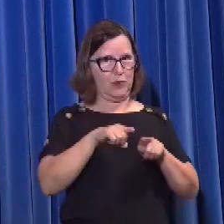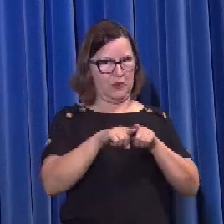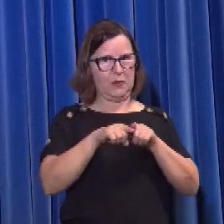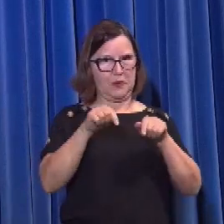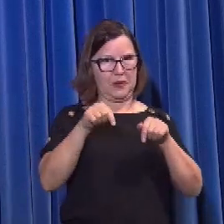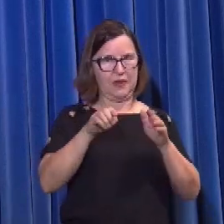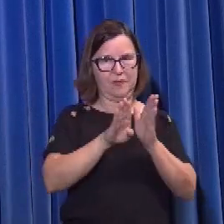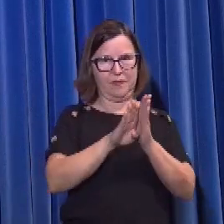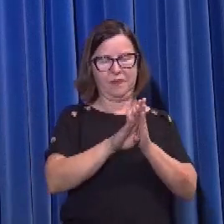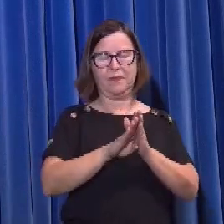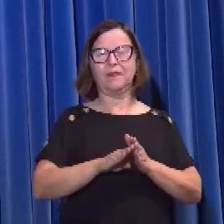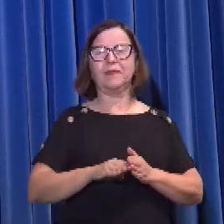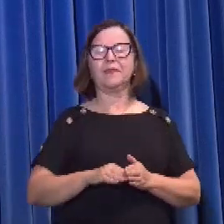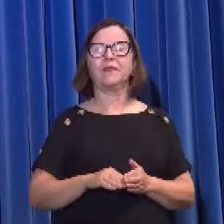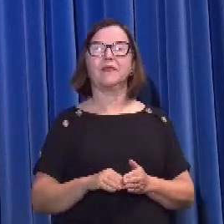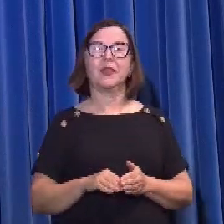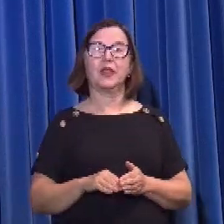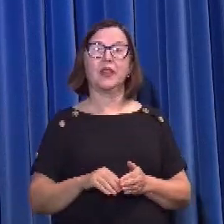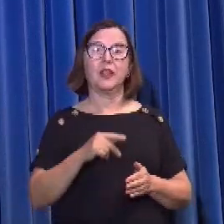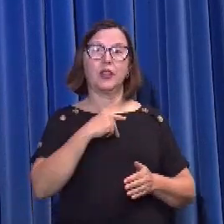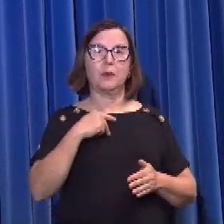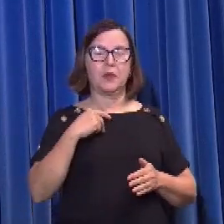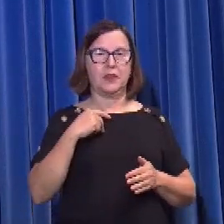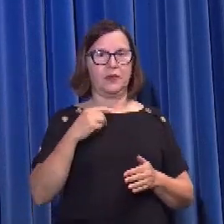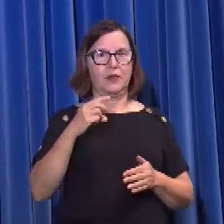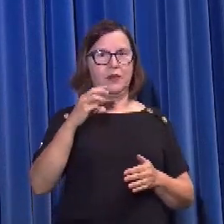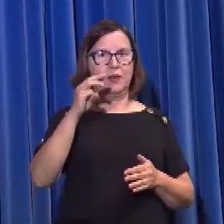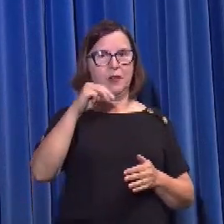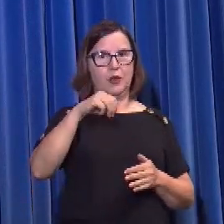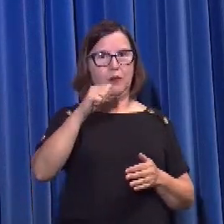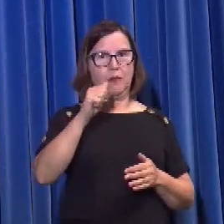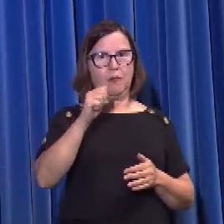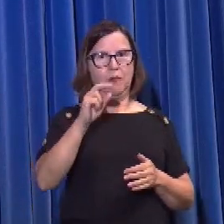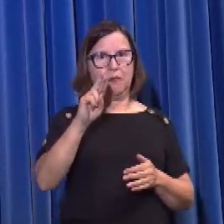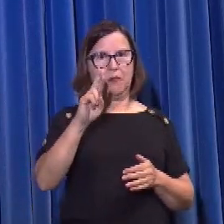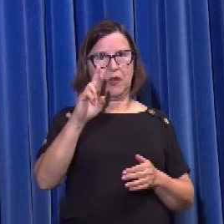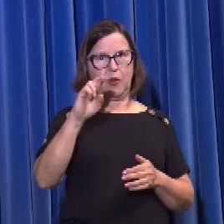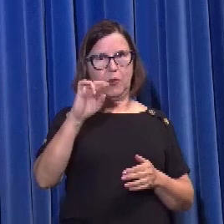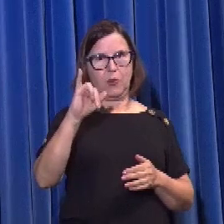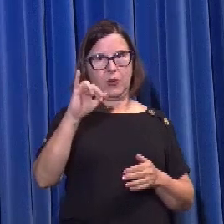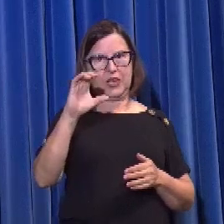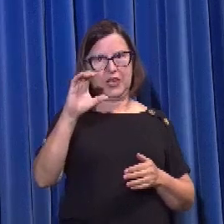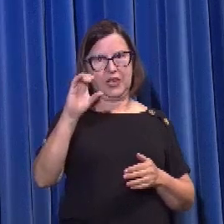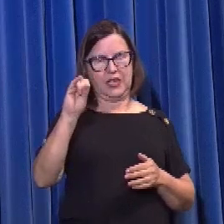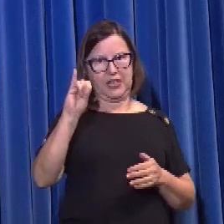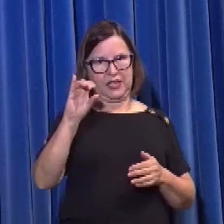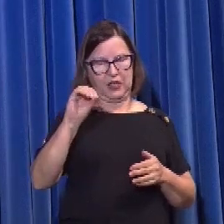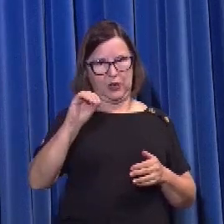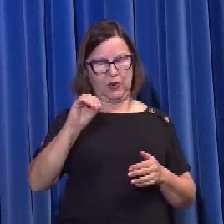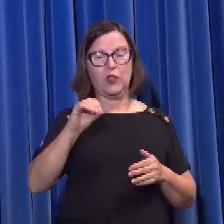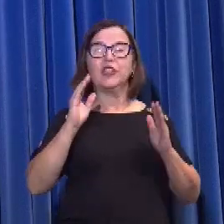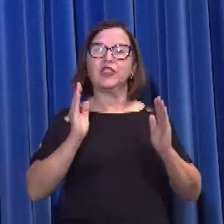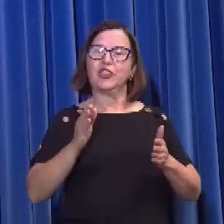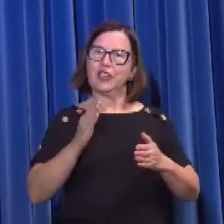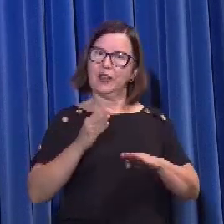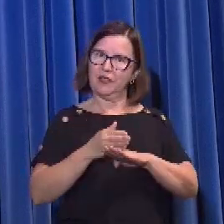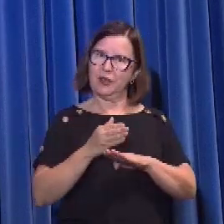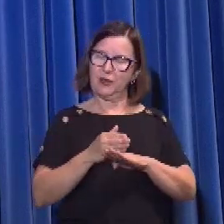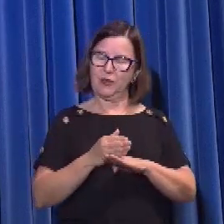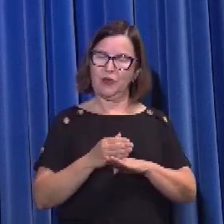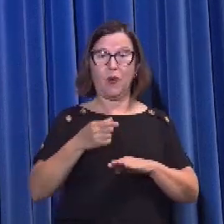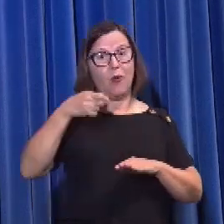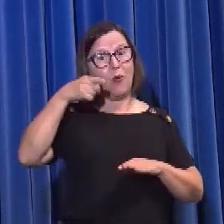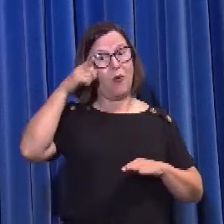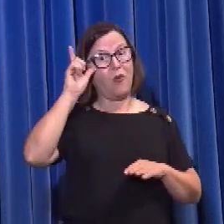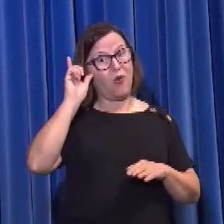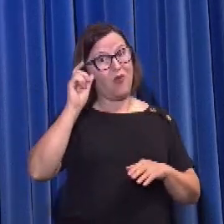E o pastor Maurício já havia visitado ela, ontem ele não pôde estar, e aí